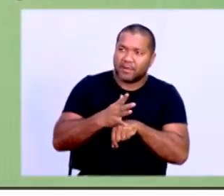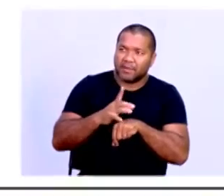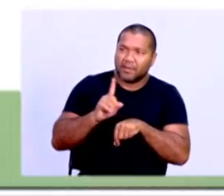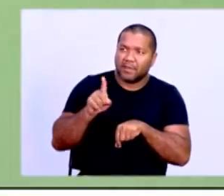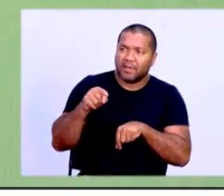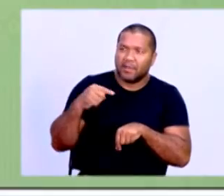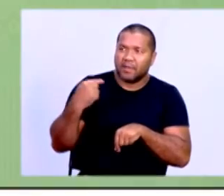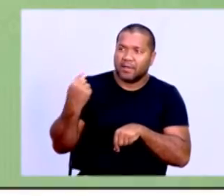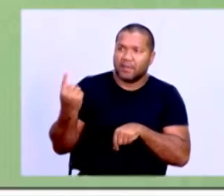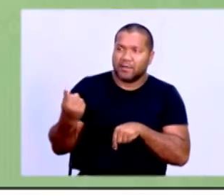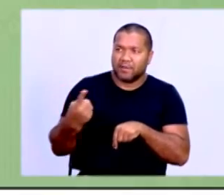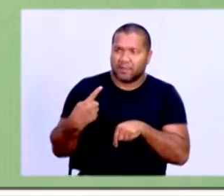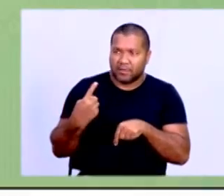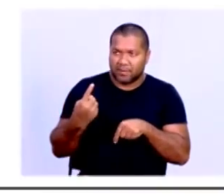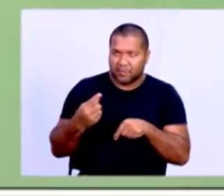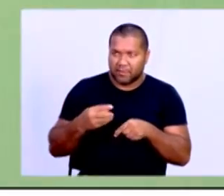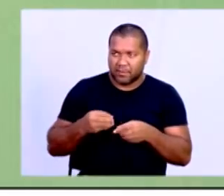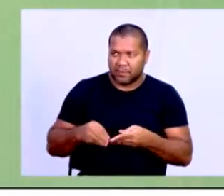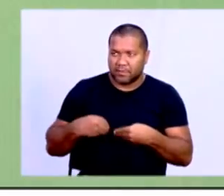nosso